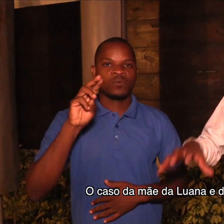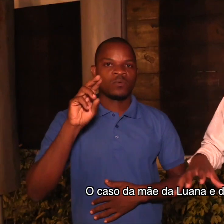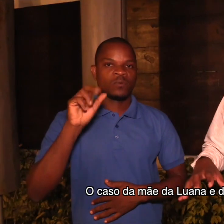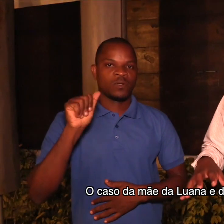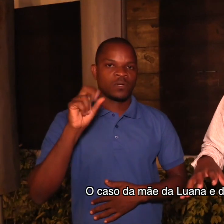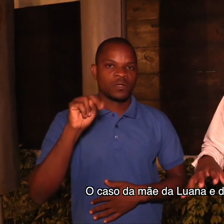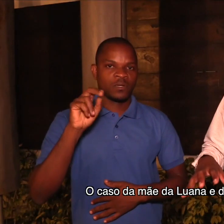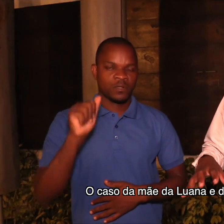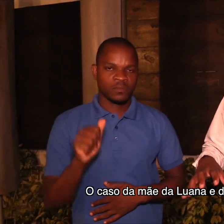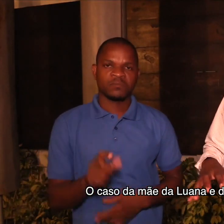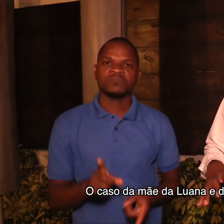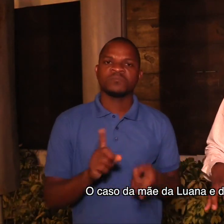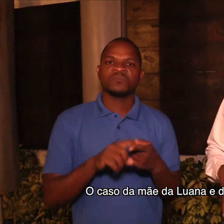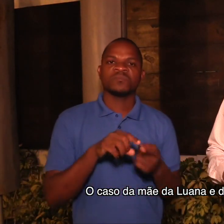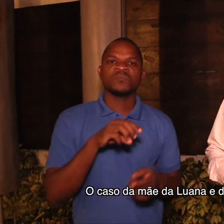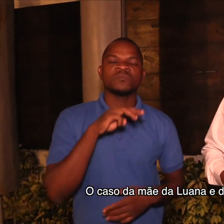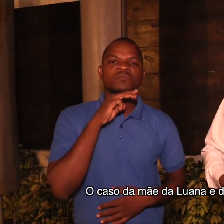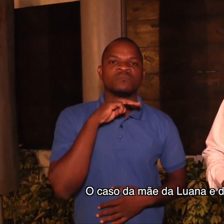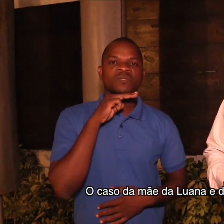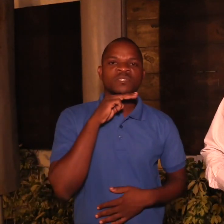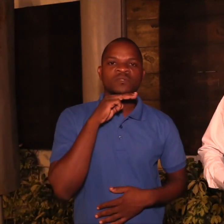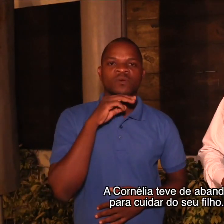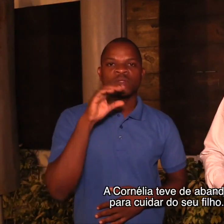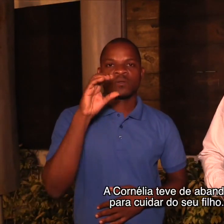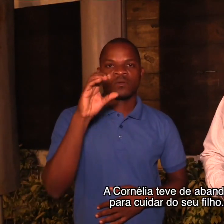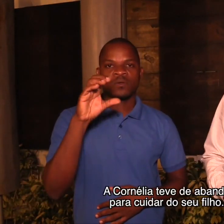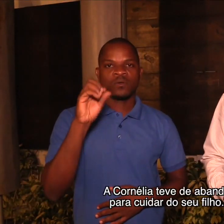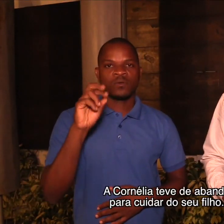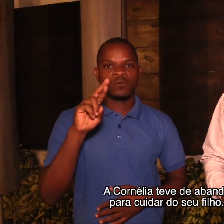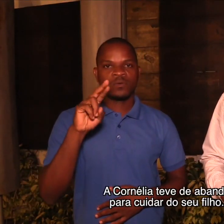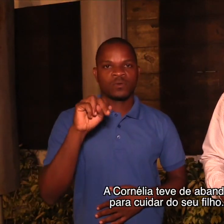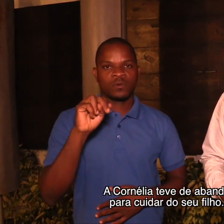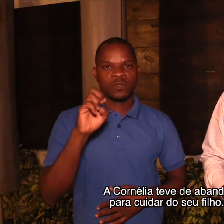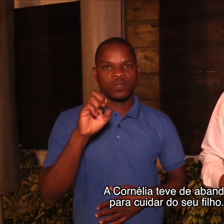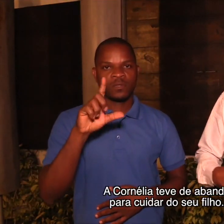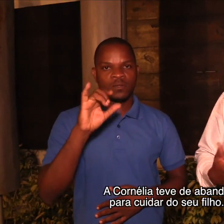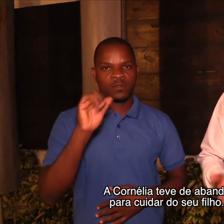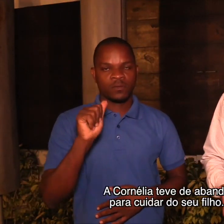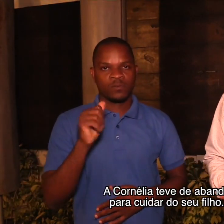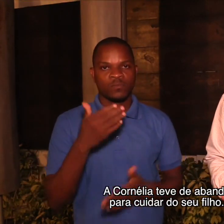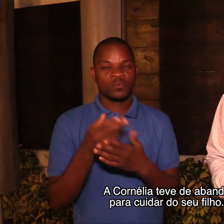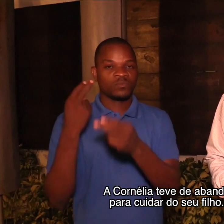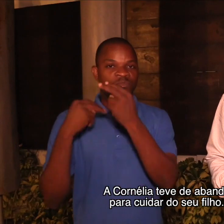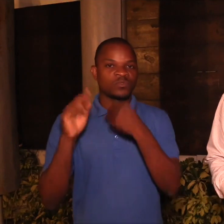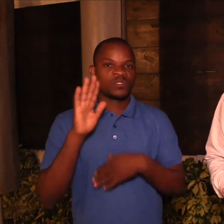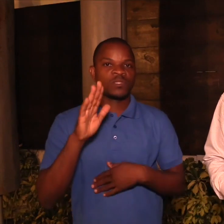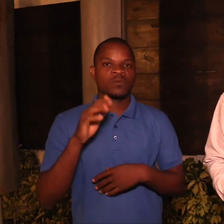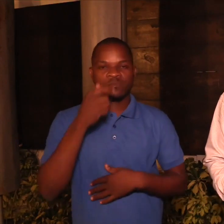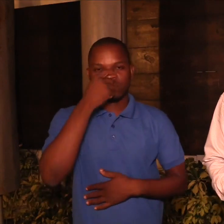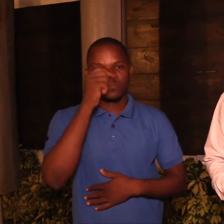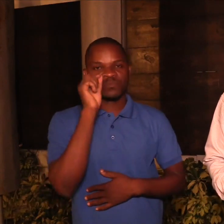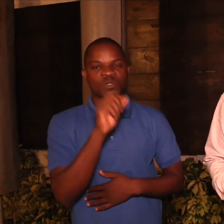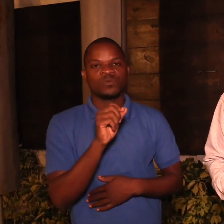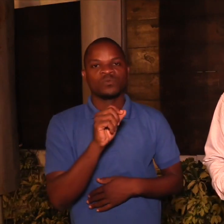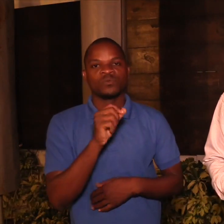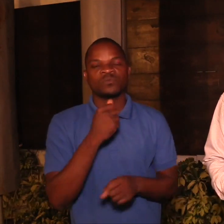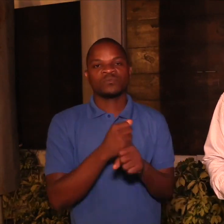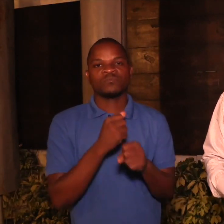Corneira também teve uma história que teve que abandonar um emprego para poder cuidar do seu filho. Isso é grave.